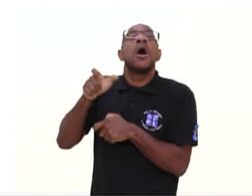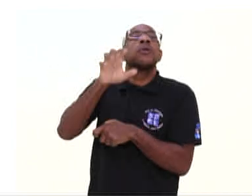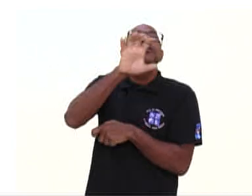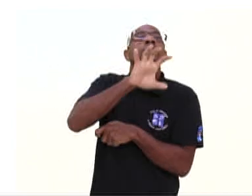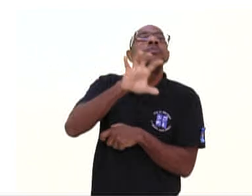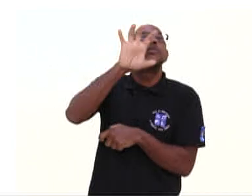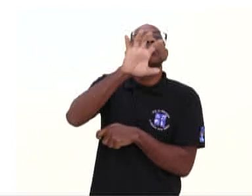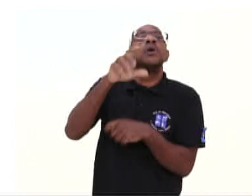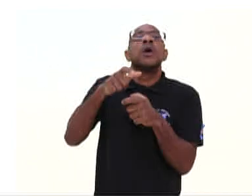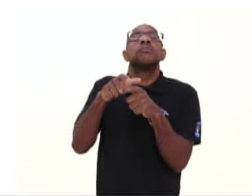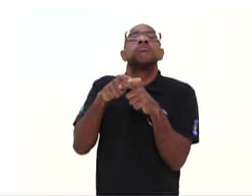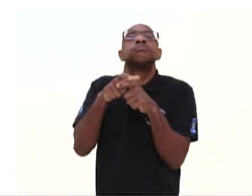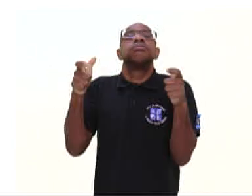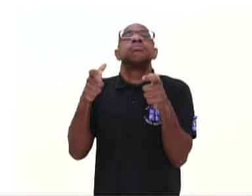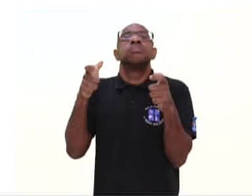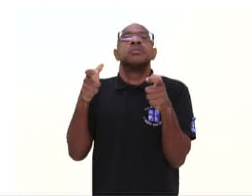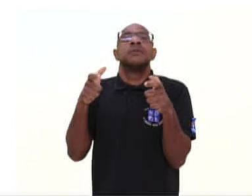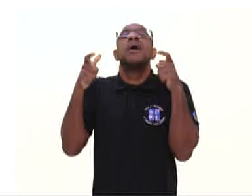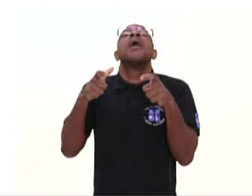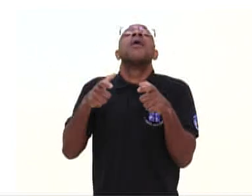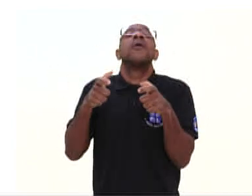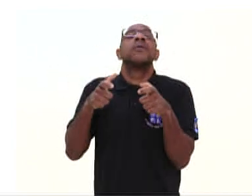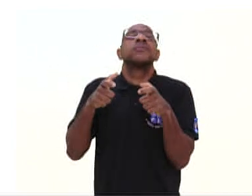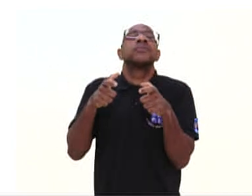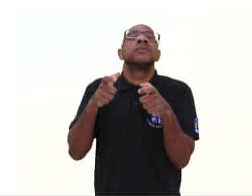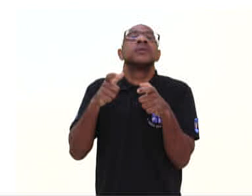a nordestina, com